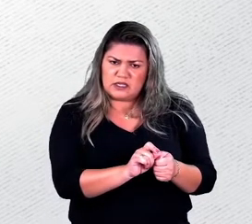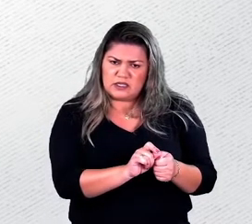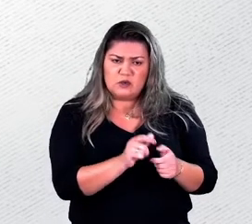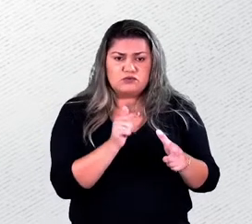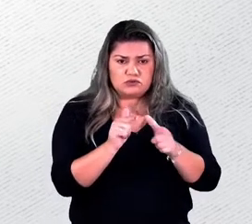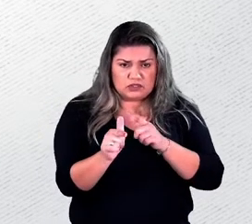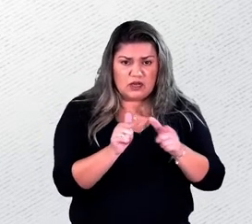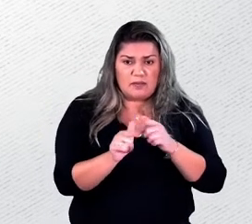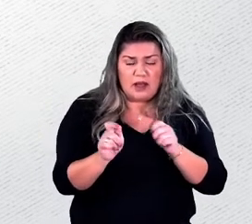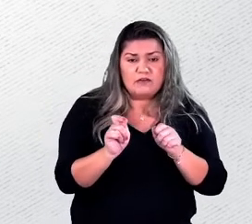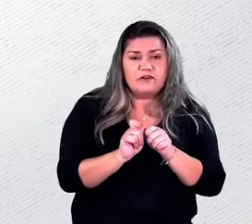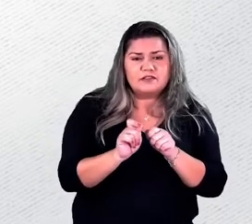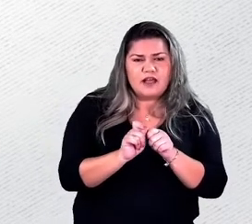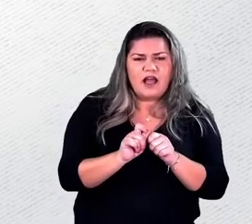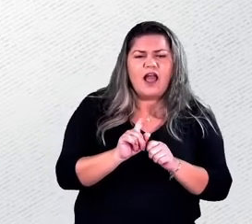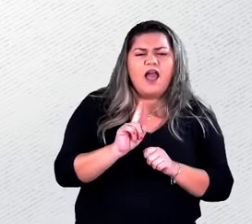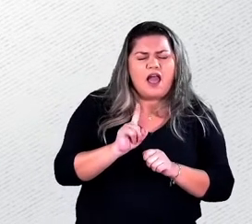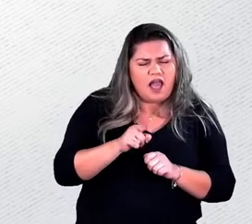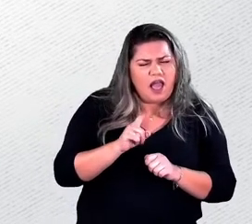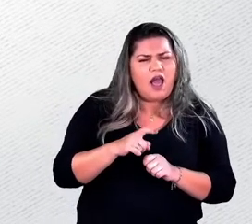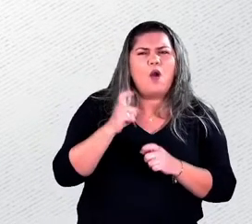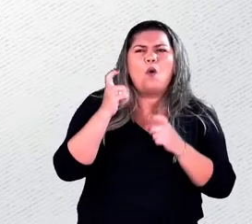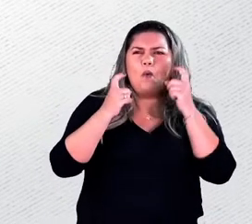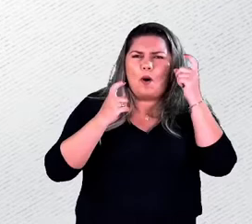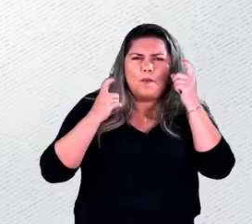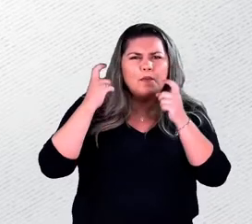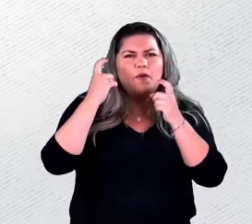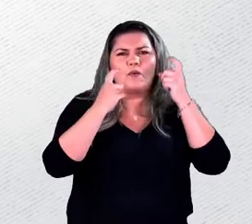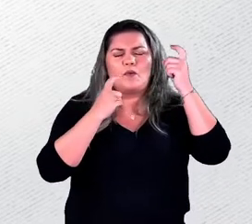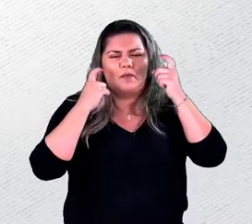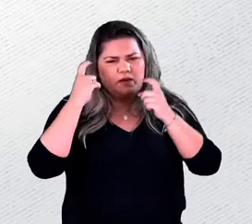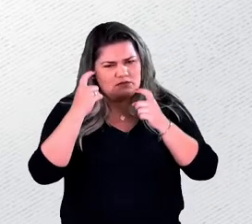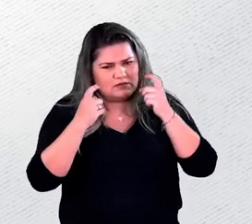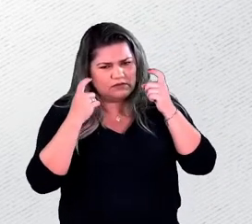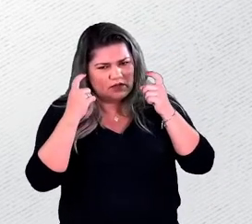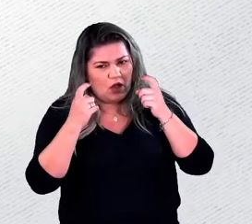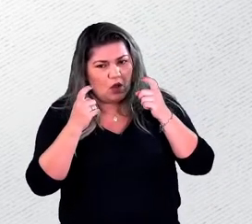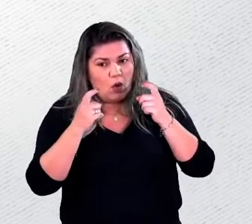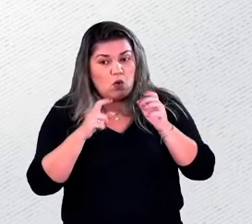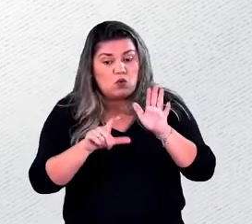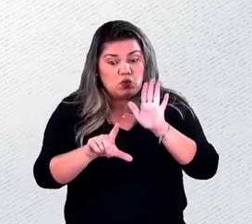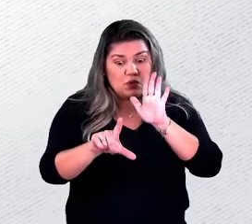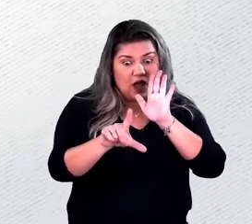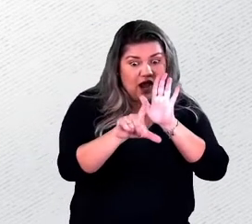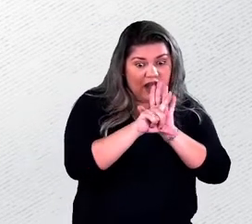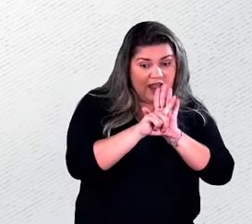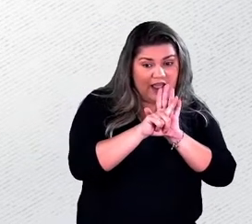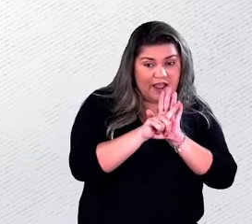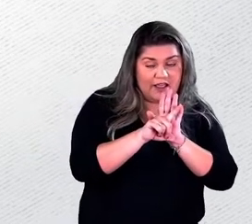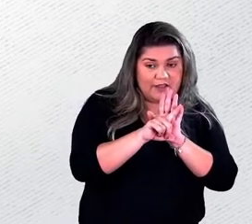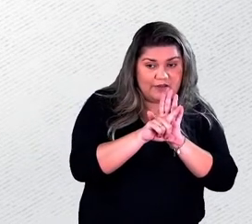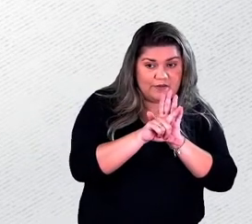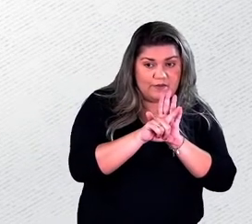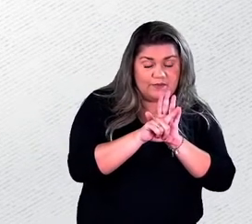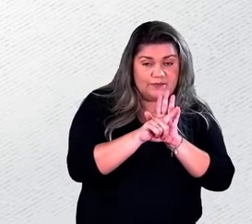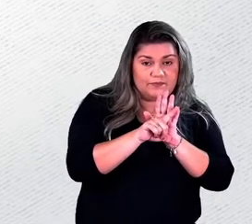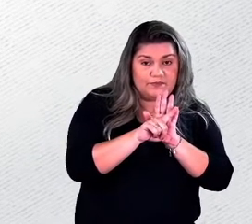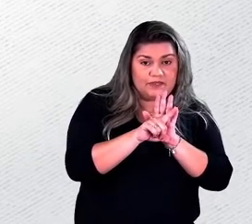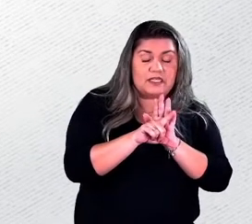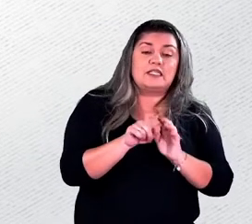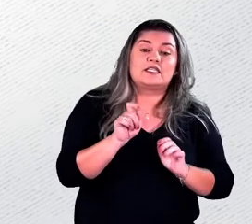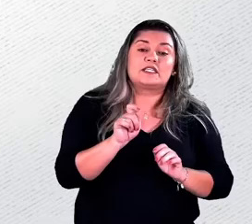então há uma preocupação declarada do Marco legal com a preservação de